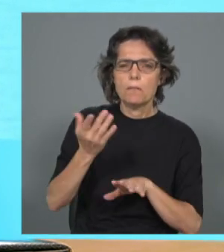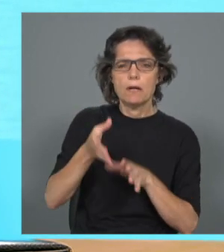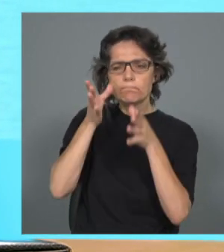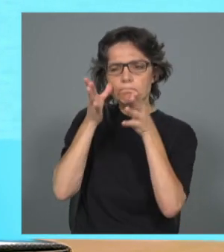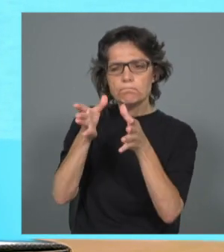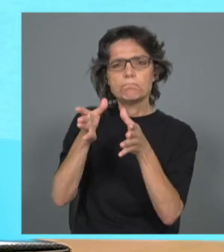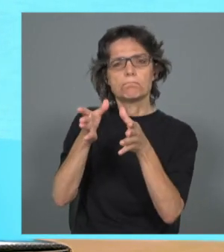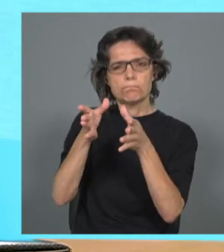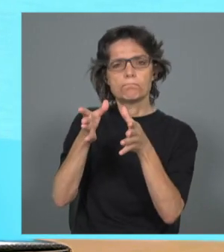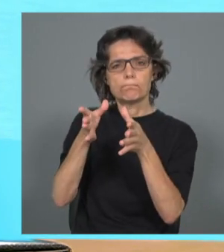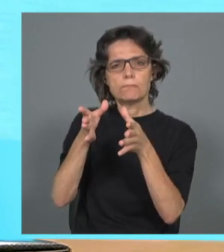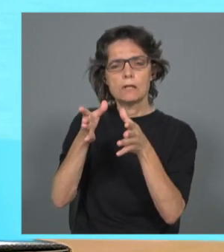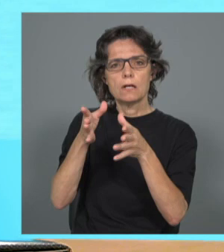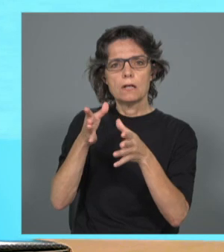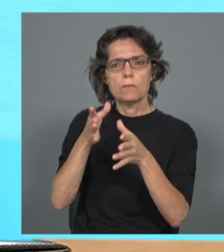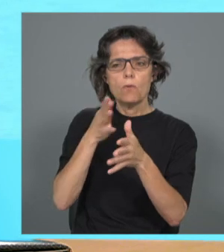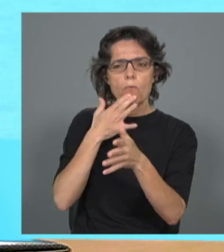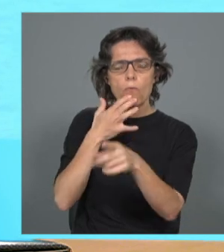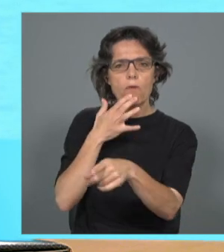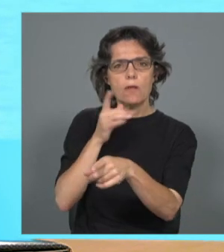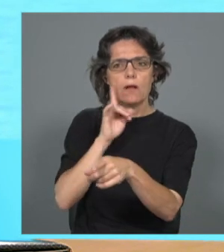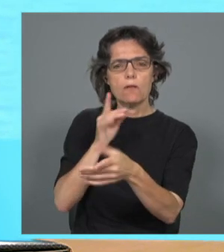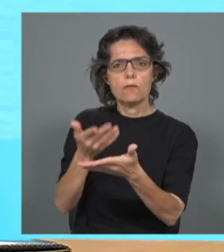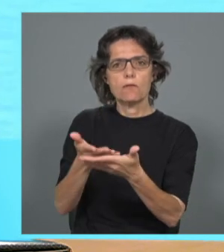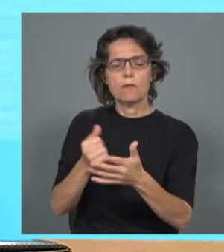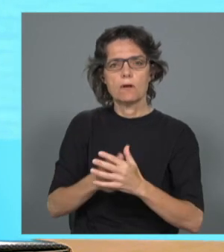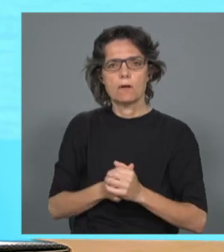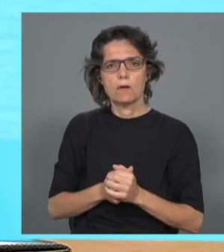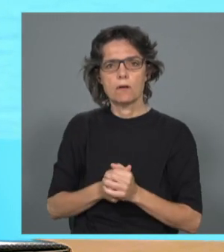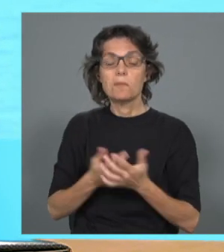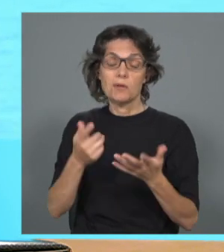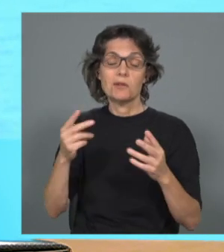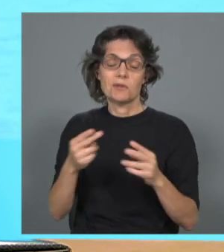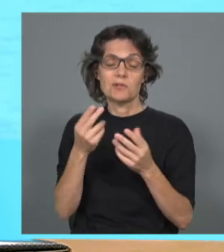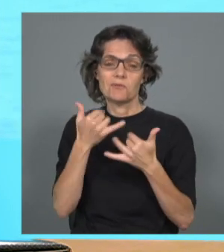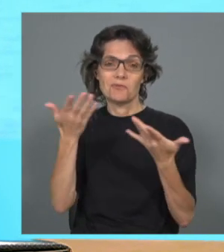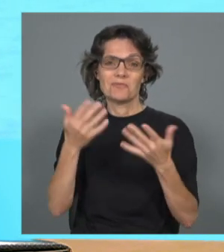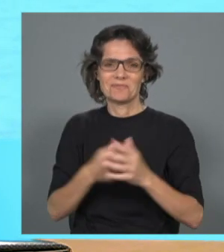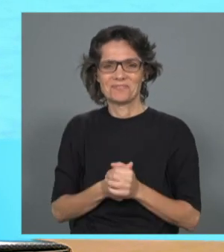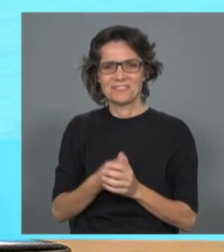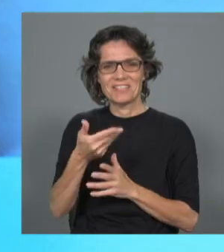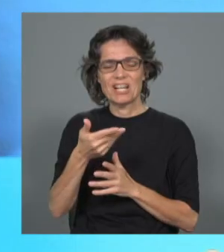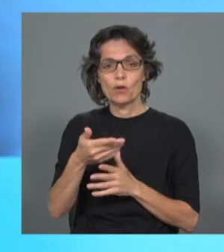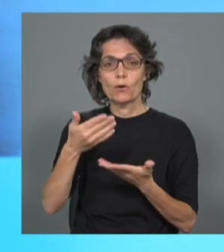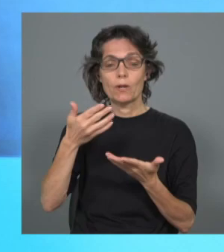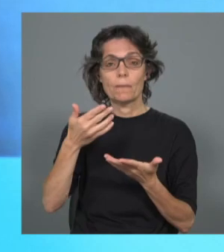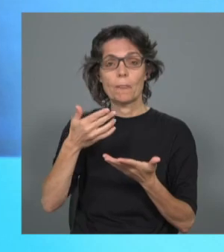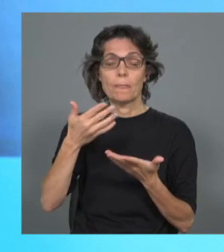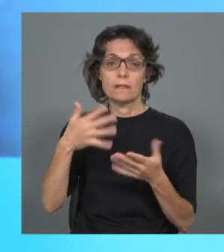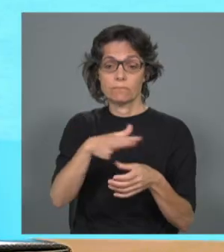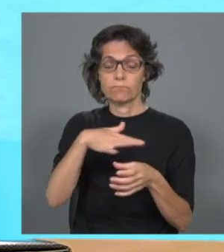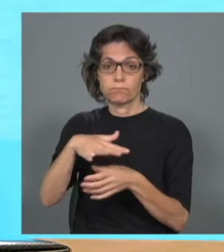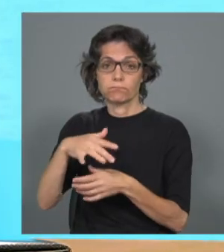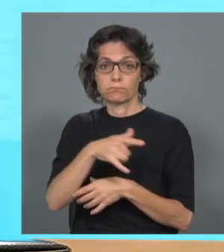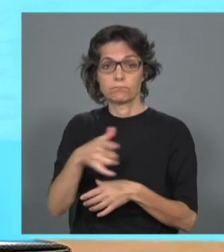mais centrados naquilo que realmente deve ser o essencial. Por isso é realmente um feliz encontro. É um feliz encontro estas duas circunstâncias, estas